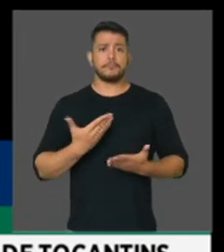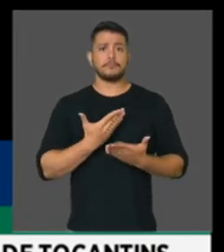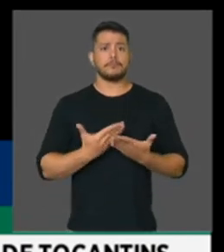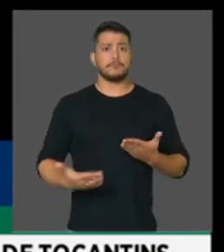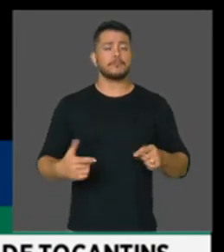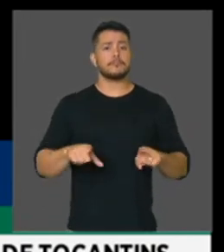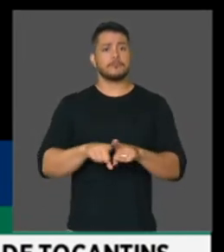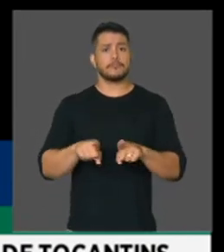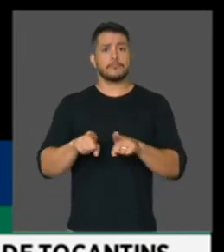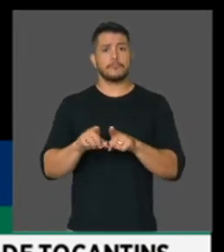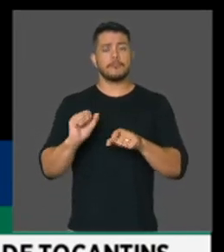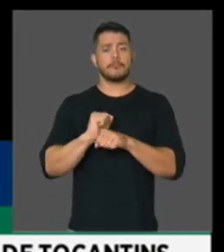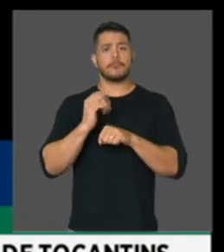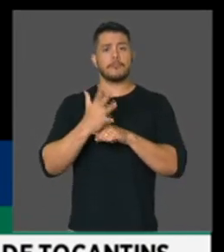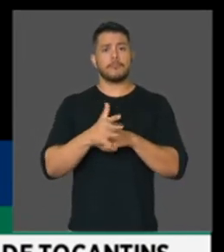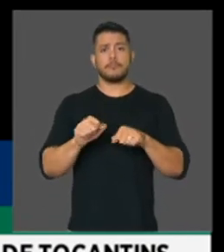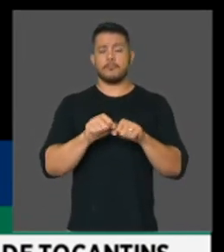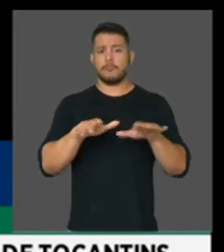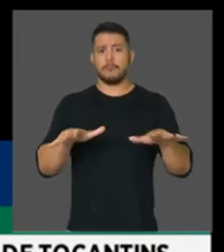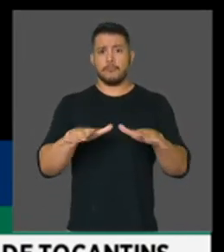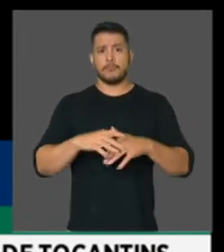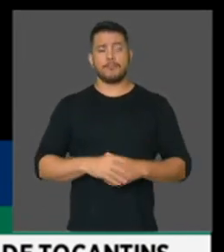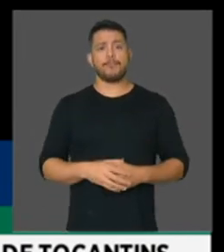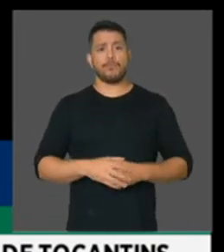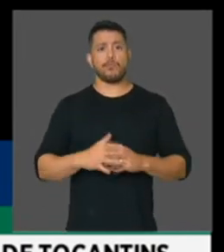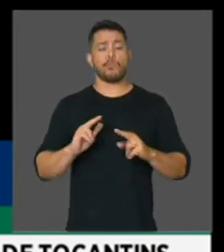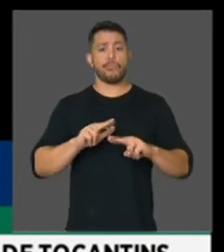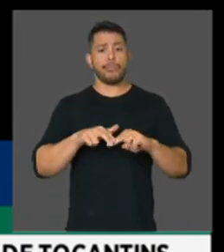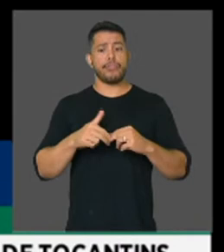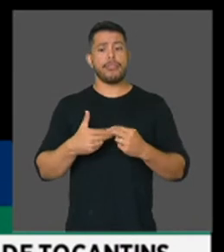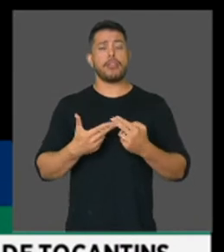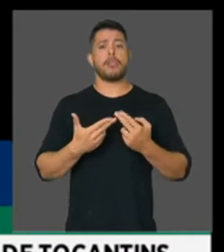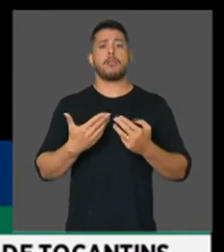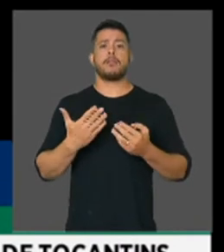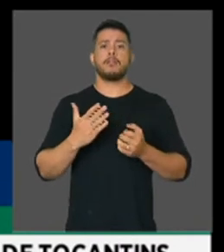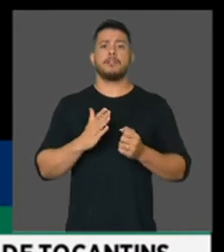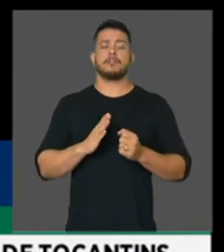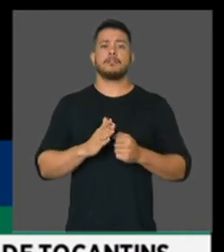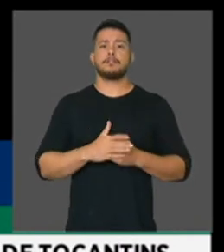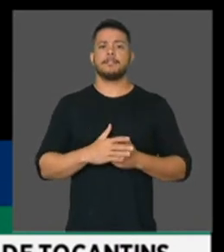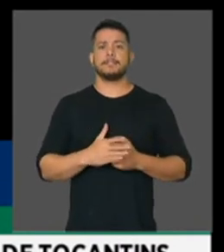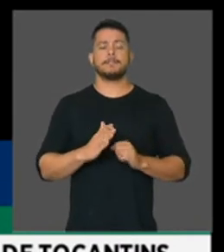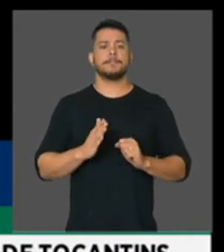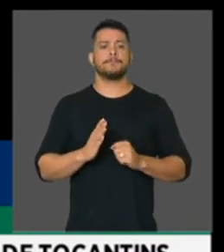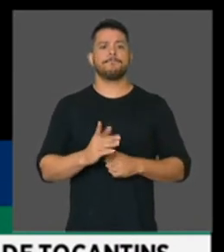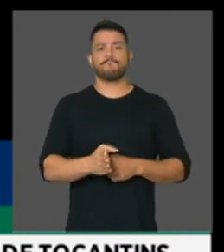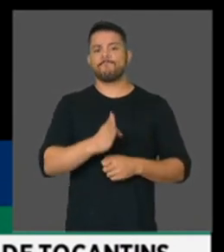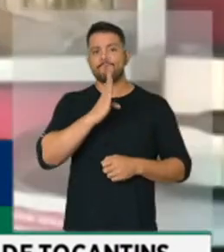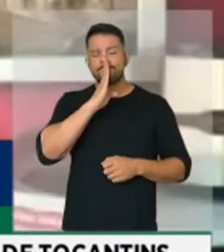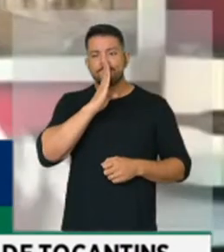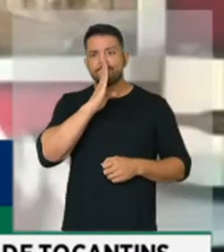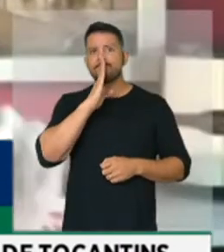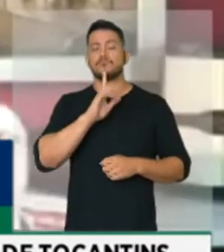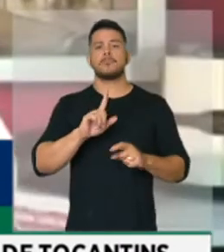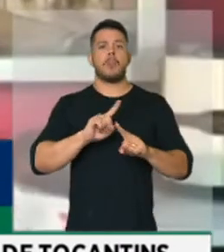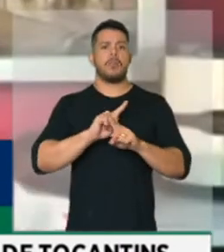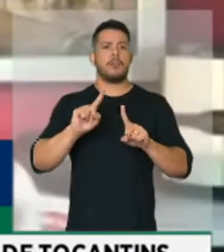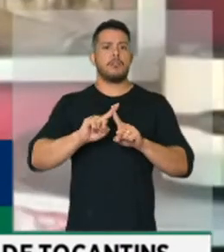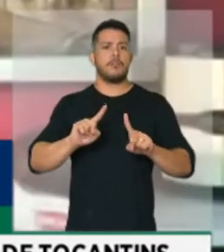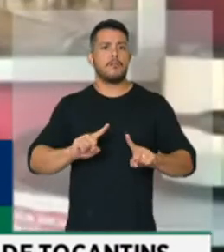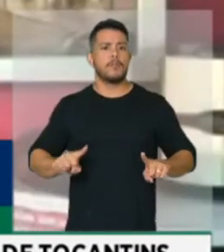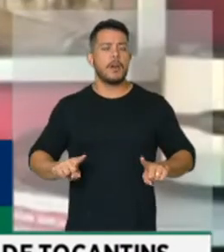pandemia. Porque graças às omissões, graças ao negacionismo, graças à falta